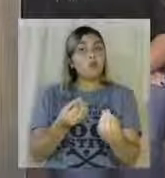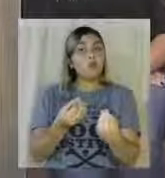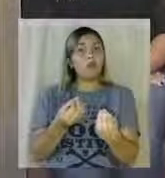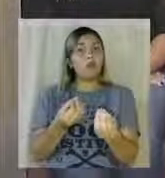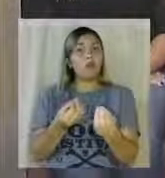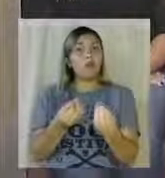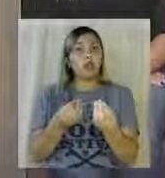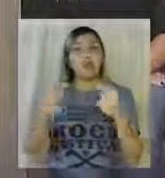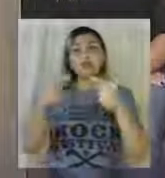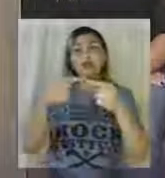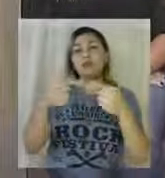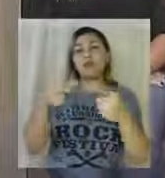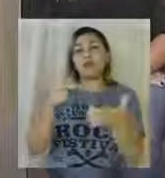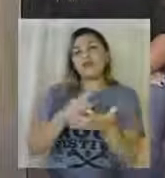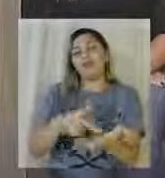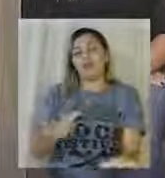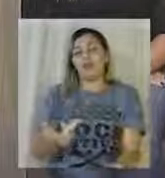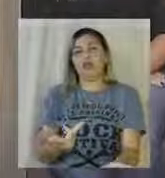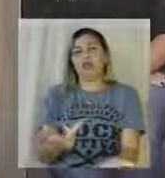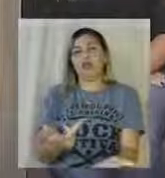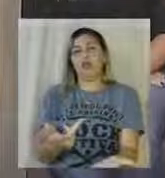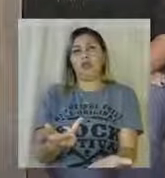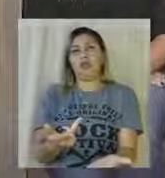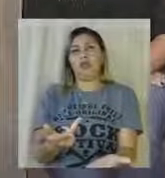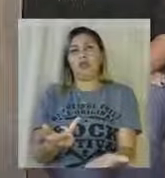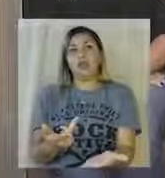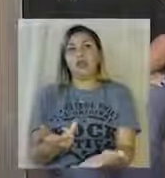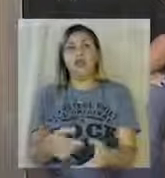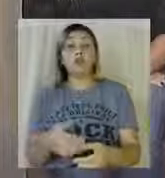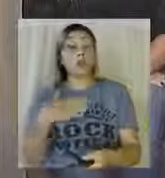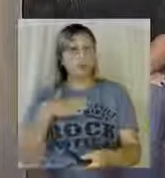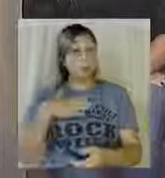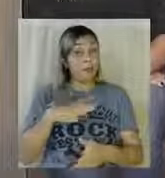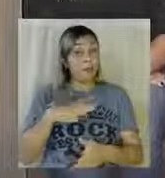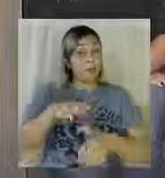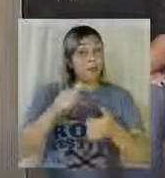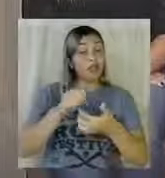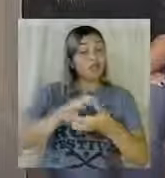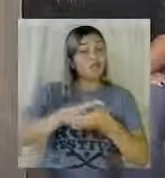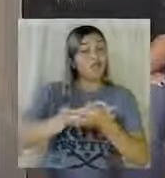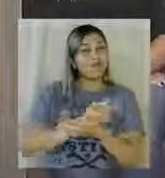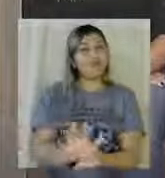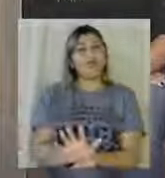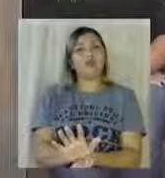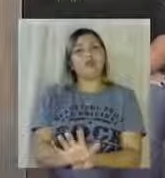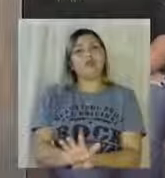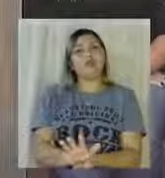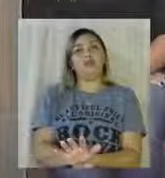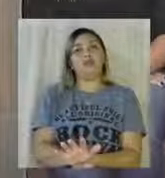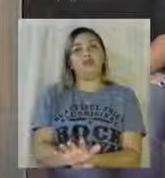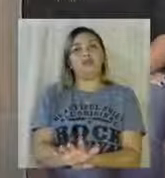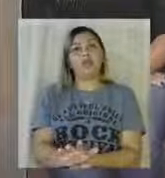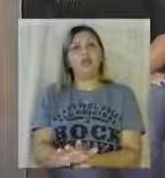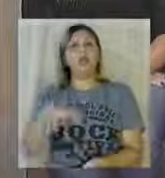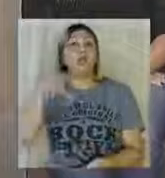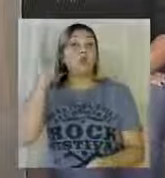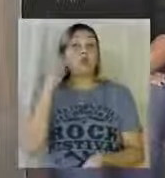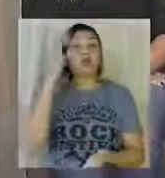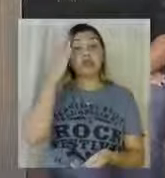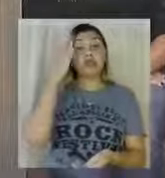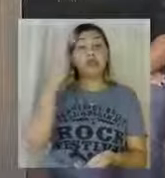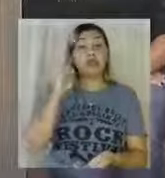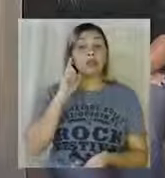contato verdadeiro. E isso para mim é um tipo de rejeição. Quando o ouvinte sabe que a pessoa é surda,